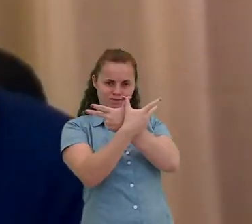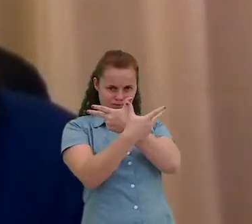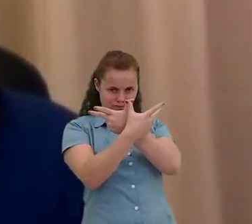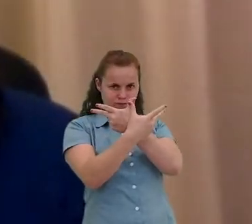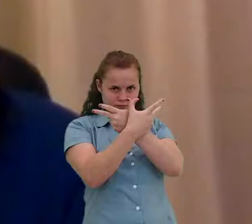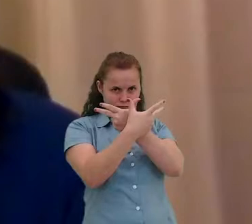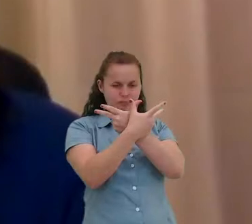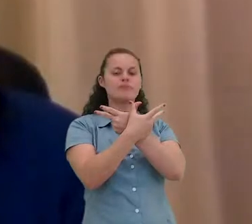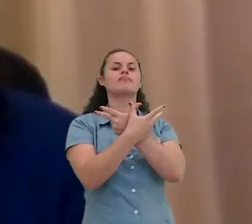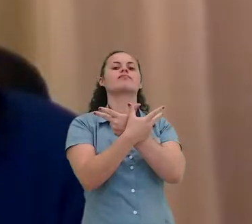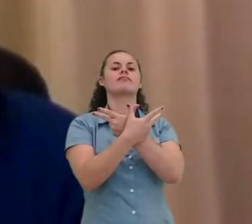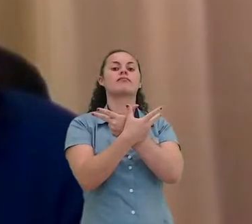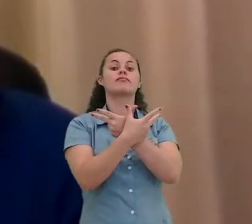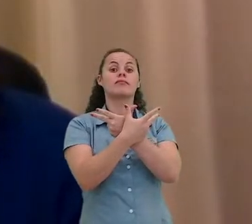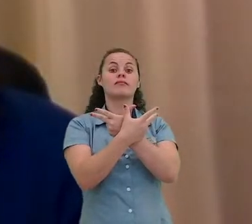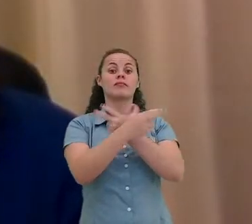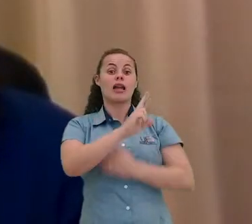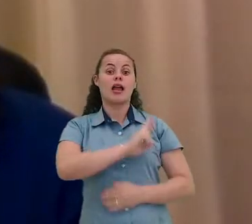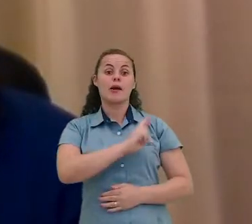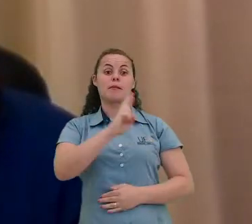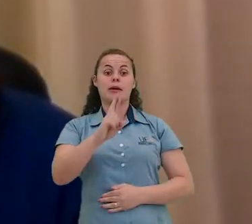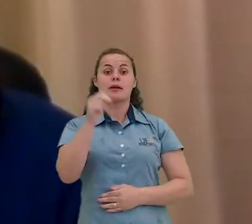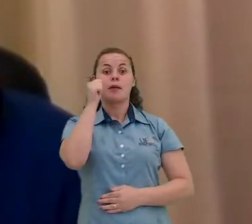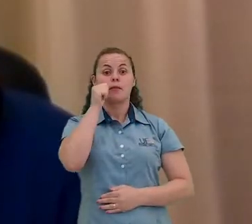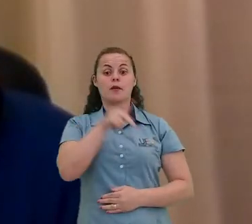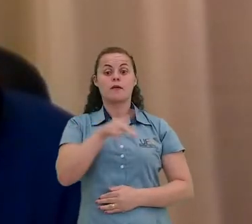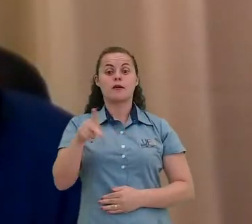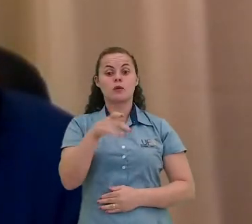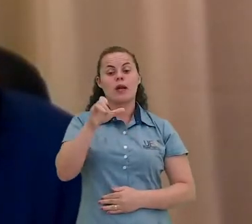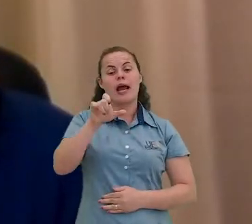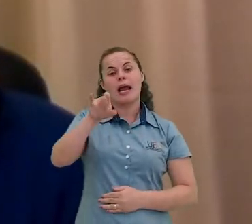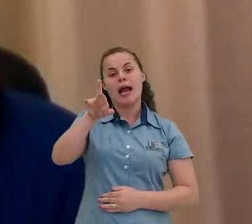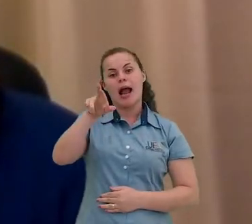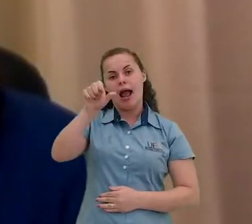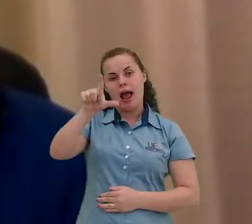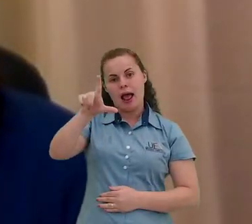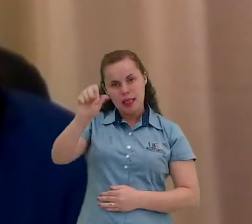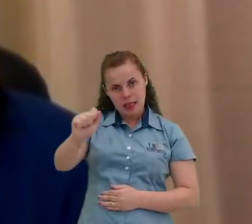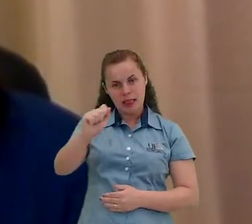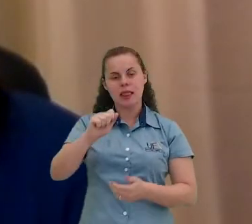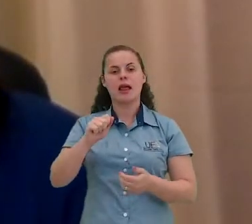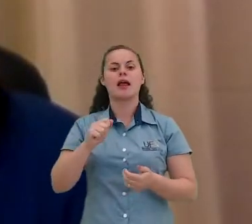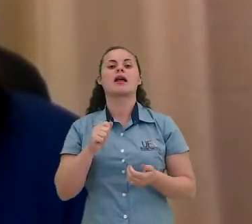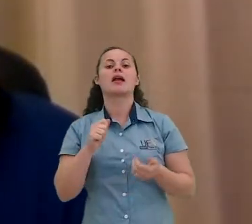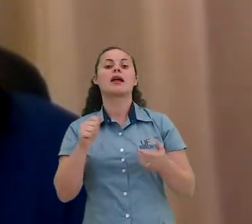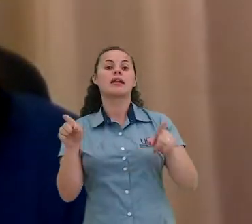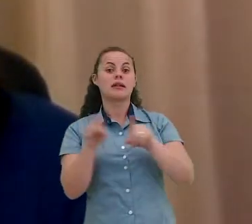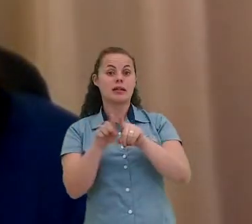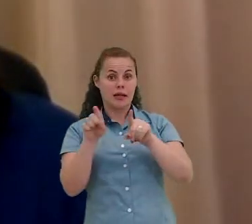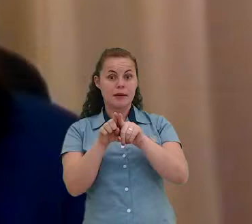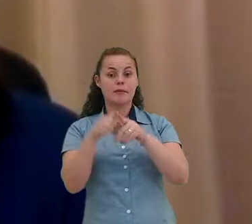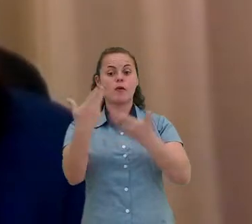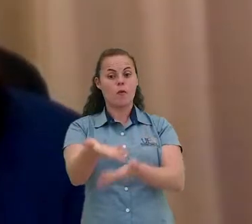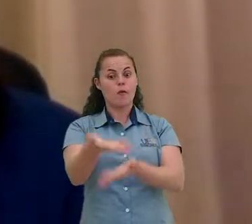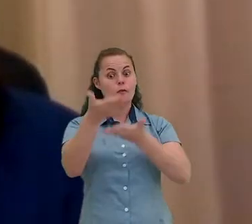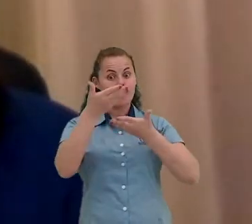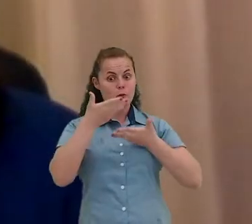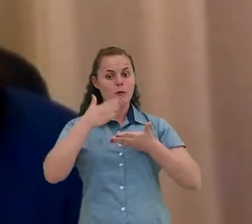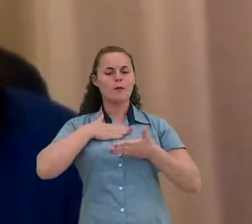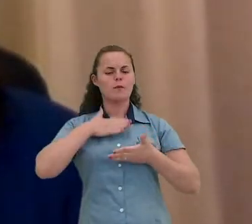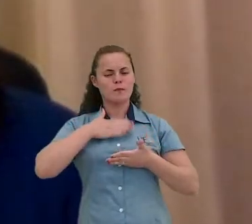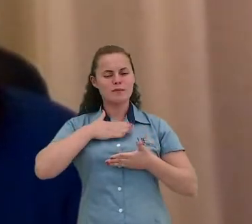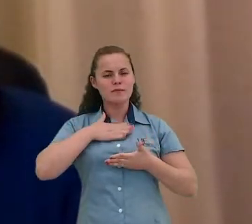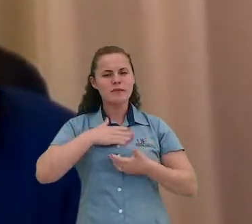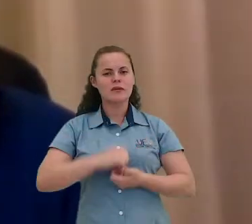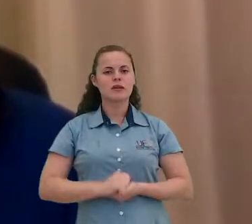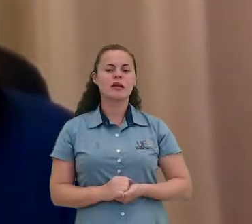Viçosa, representado pela professora Carla Damiano, pela qual chegou o convite a mim,